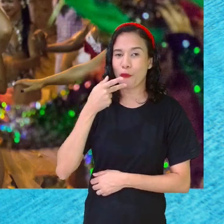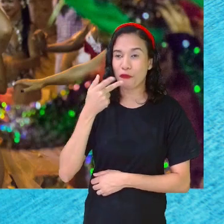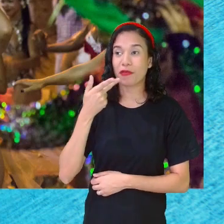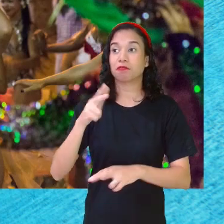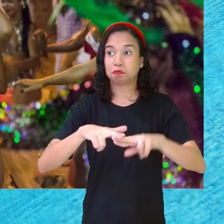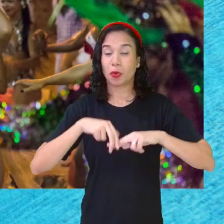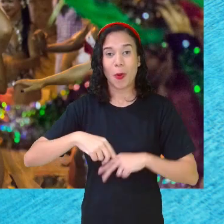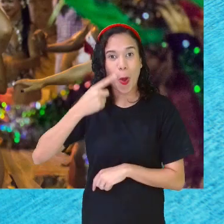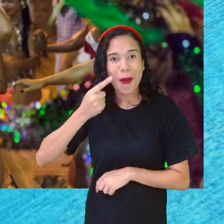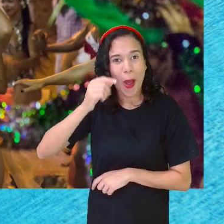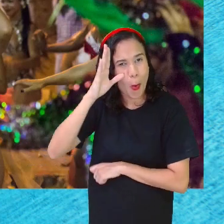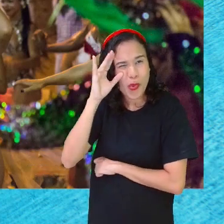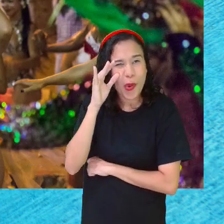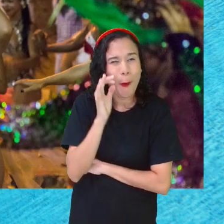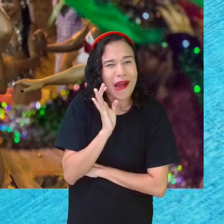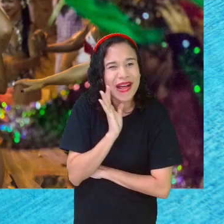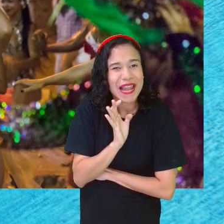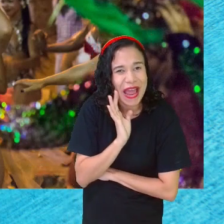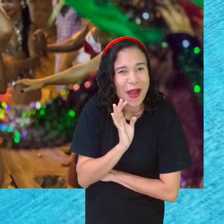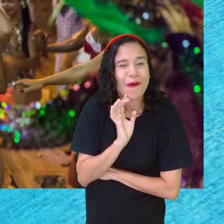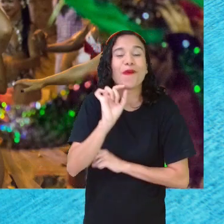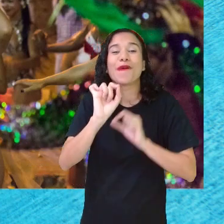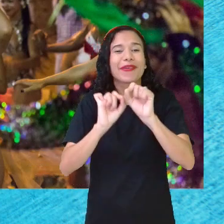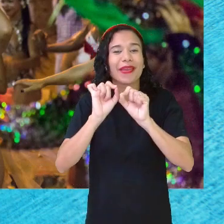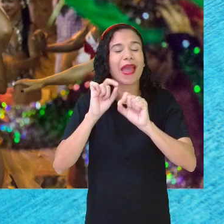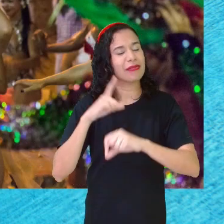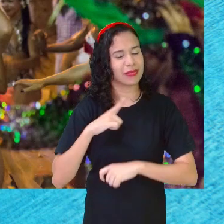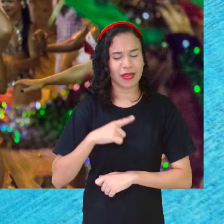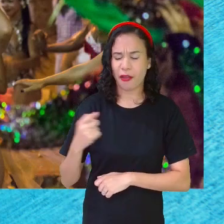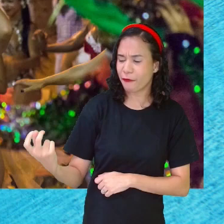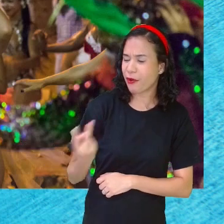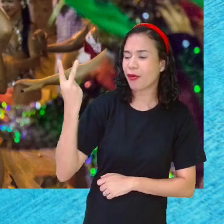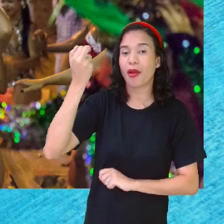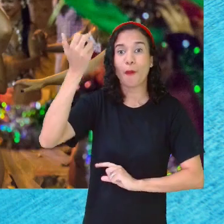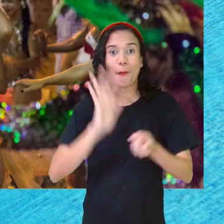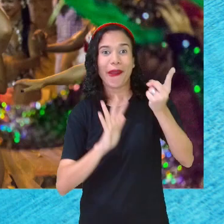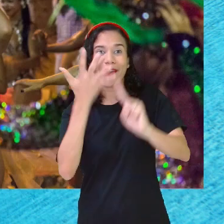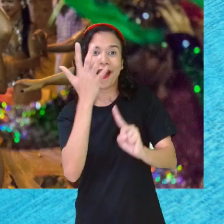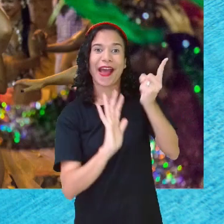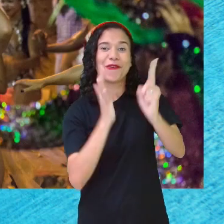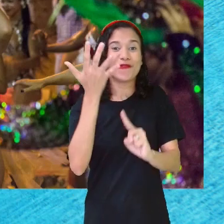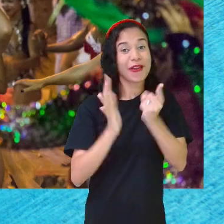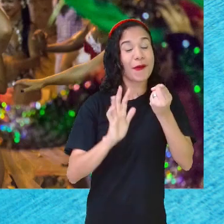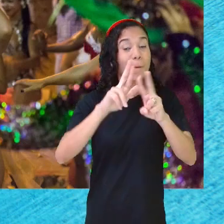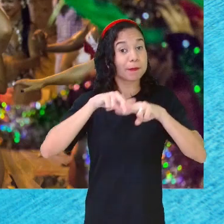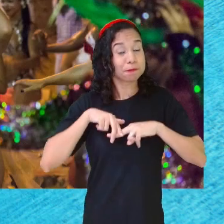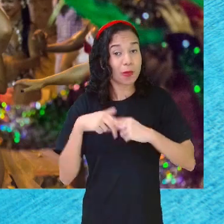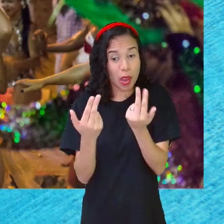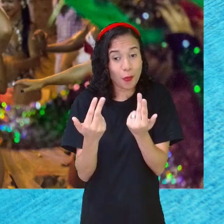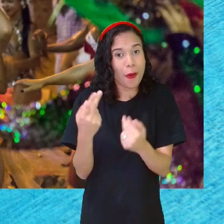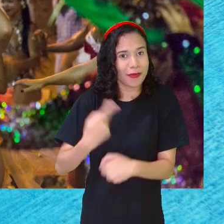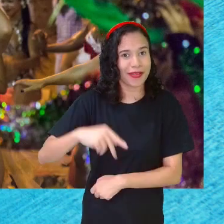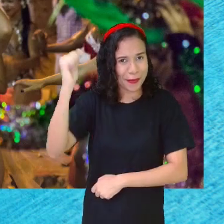Ai, olha só, outra curiosidade bastante interessante. Eles dão muita importância para o carnaval, tanto quanto